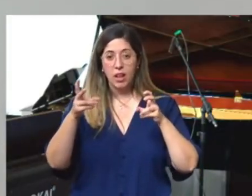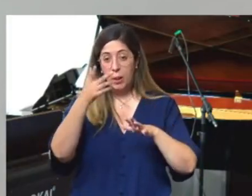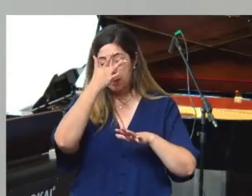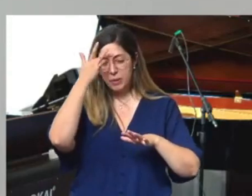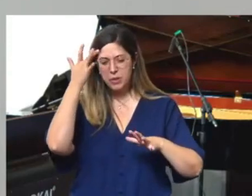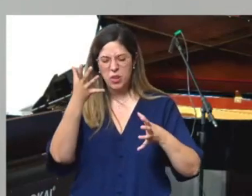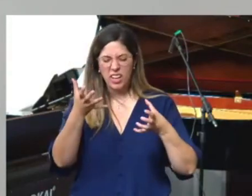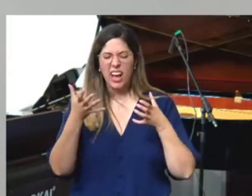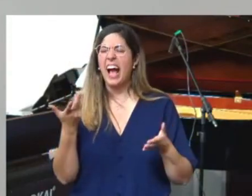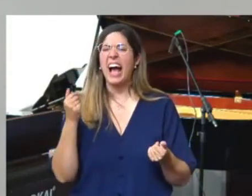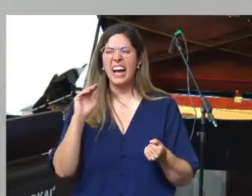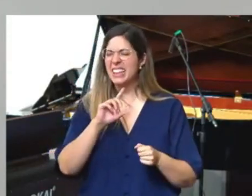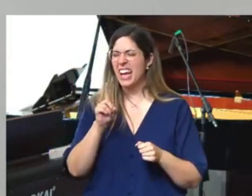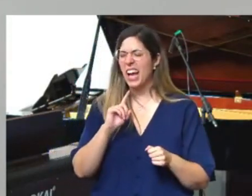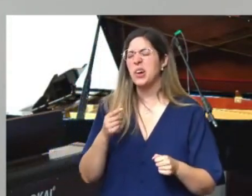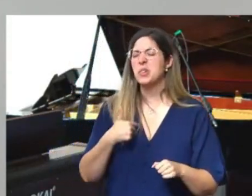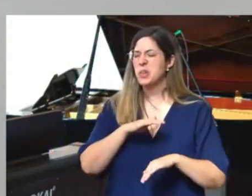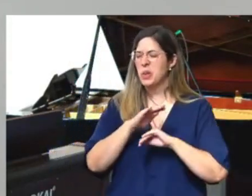de Deus.